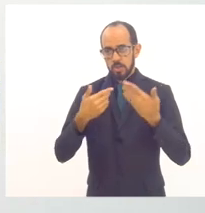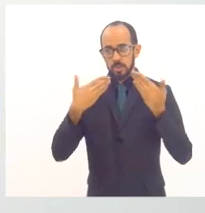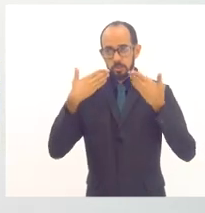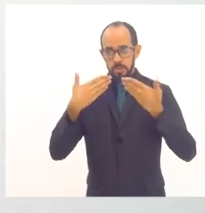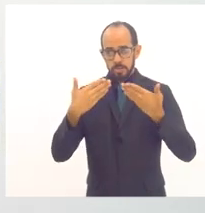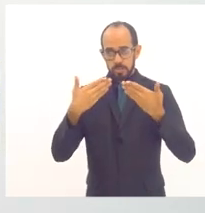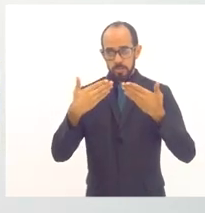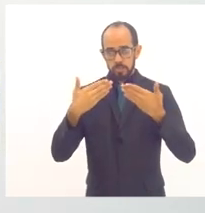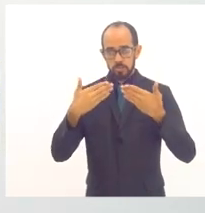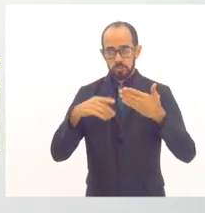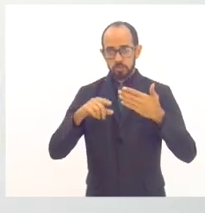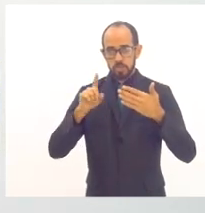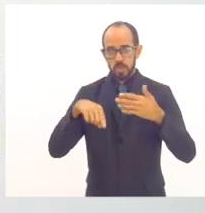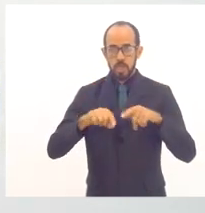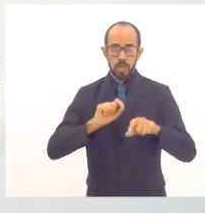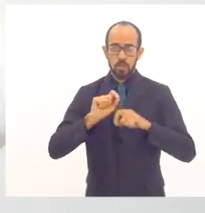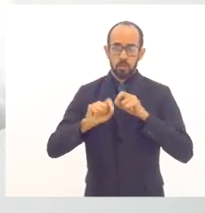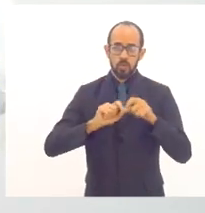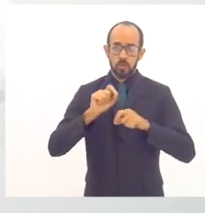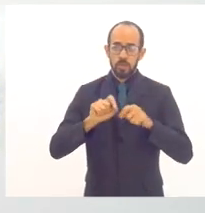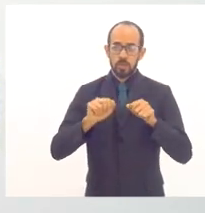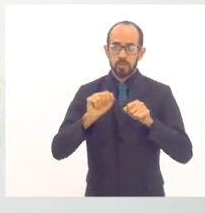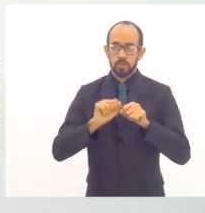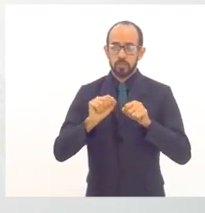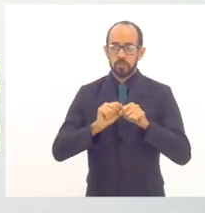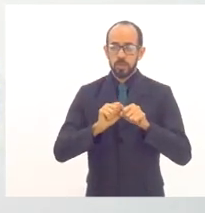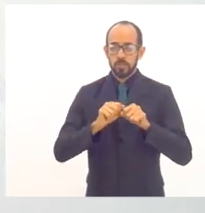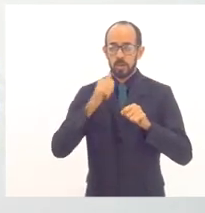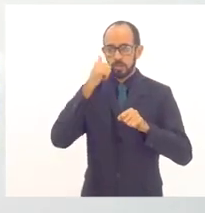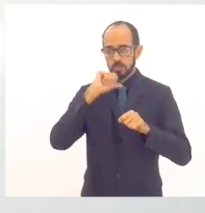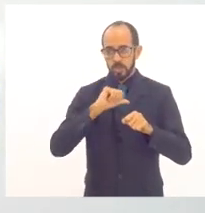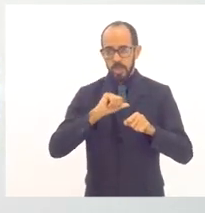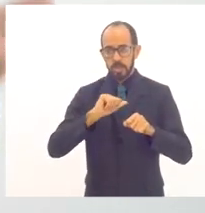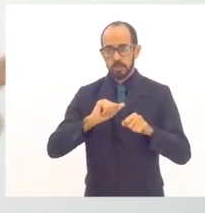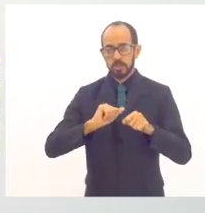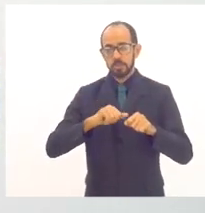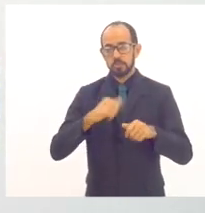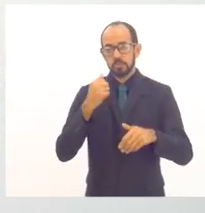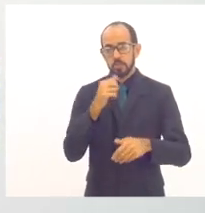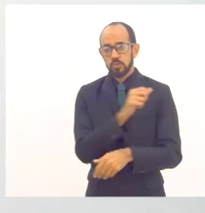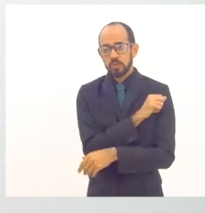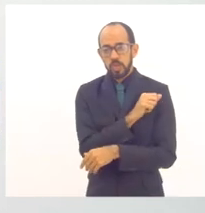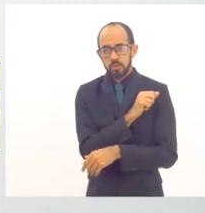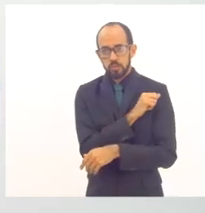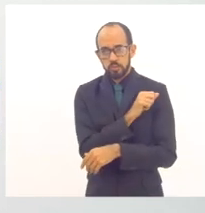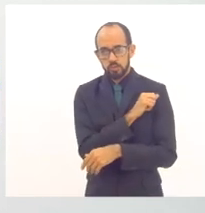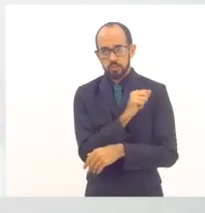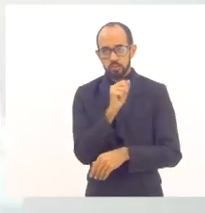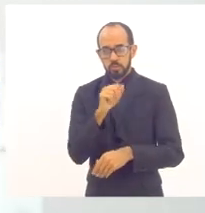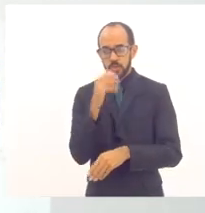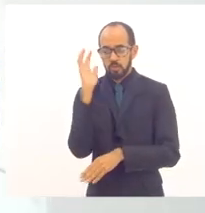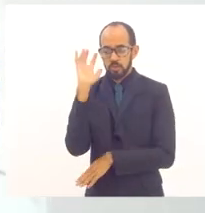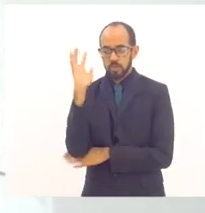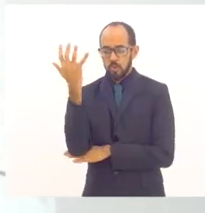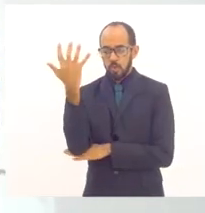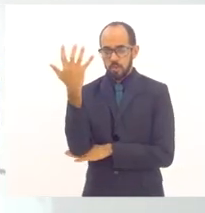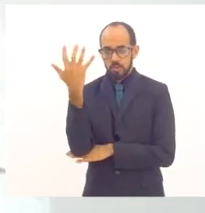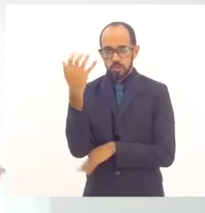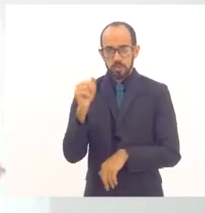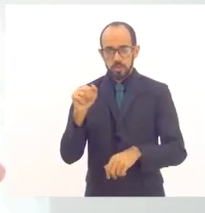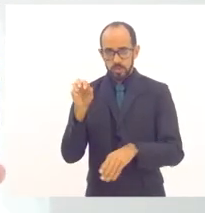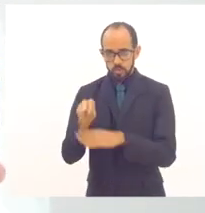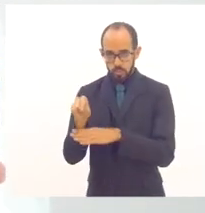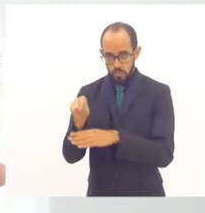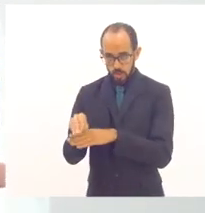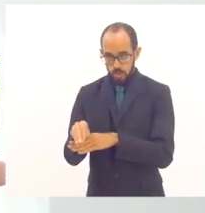apresentamos geralmente são trazidos pelas mulheres, pelos estudantes, pelos ecologistas. Nós